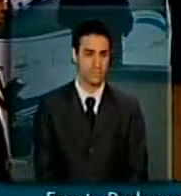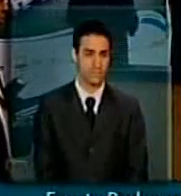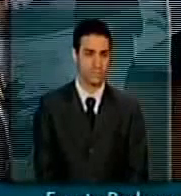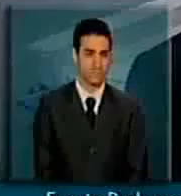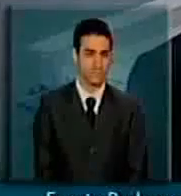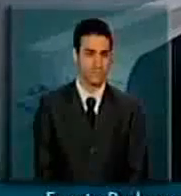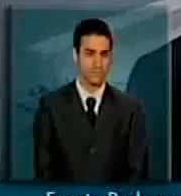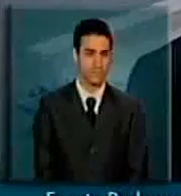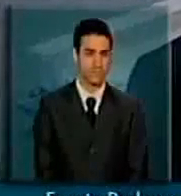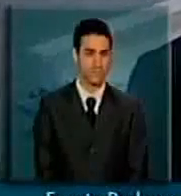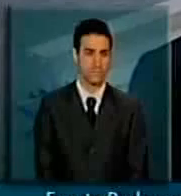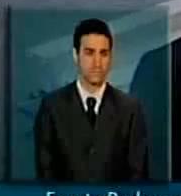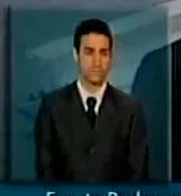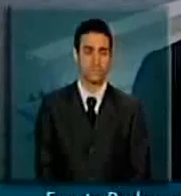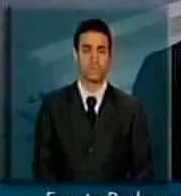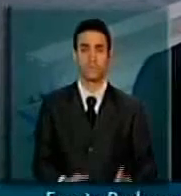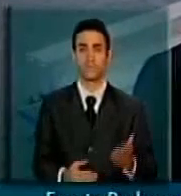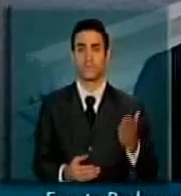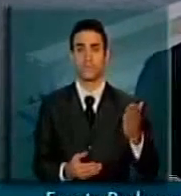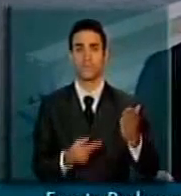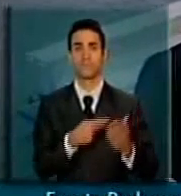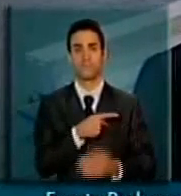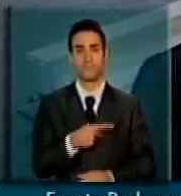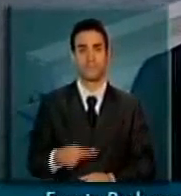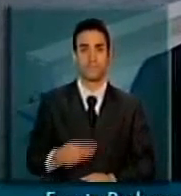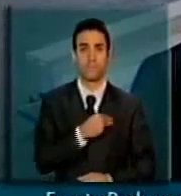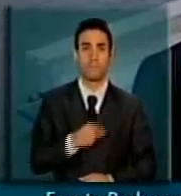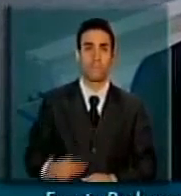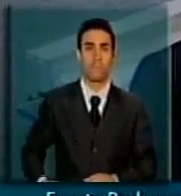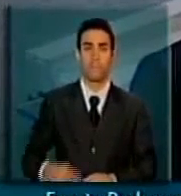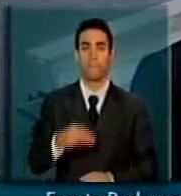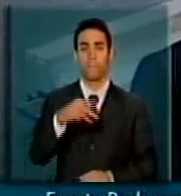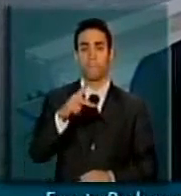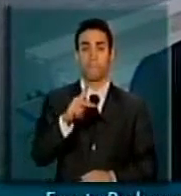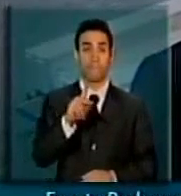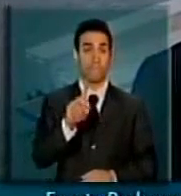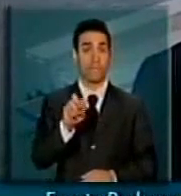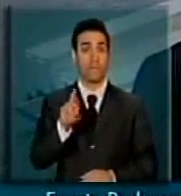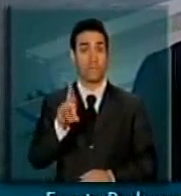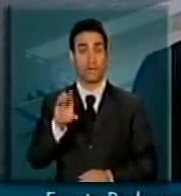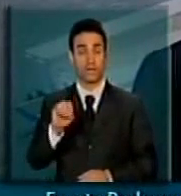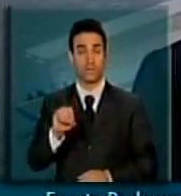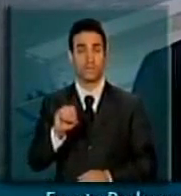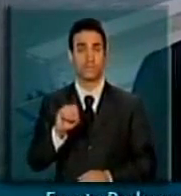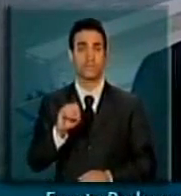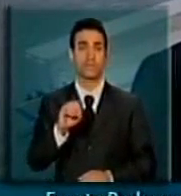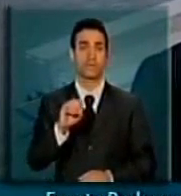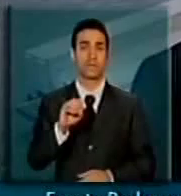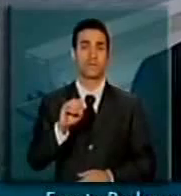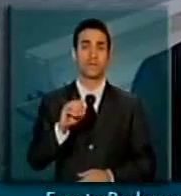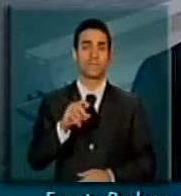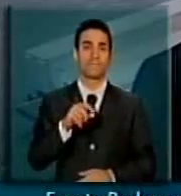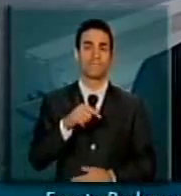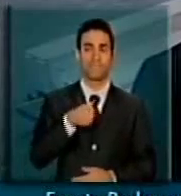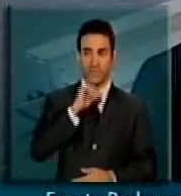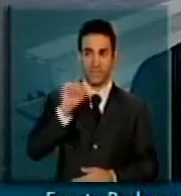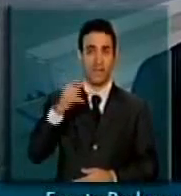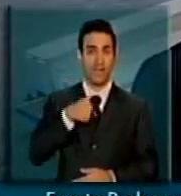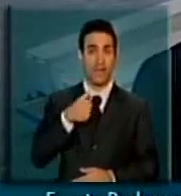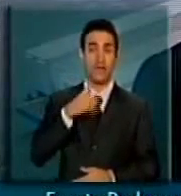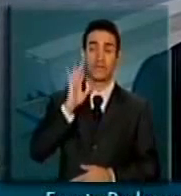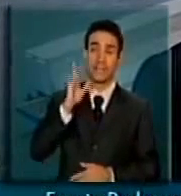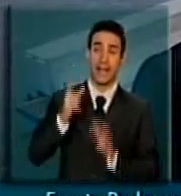Ministro Pedro Brito, havia anunciado há alguns minutos que Vossa Excelência,